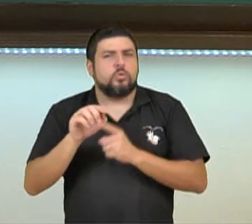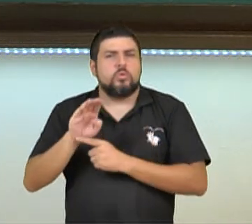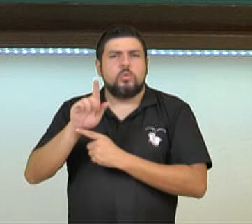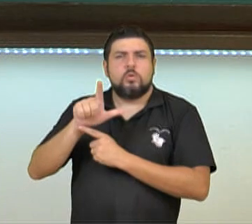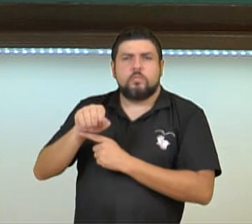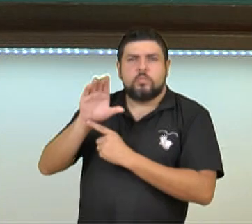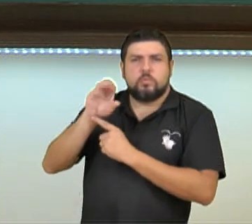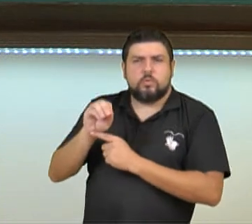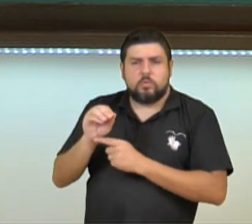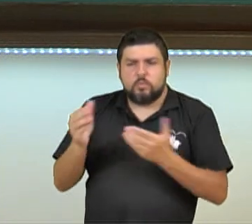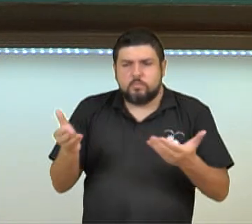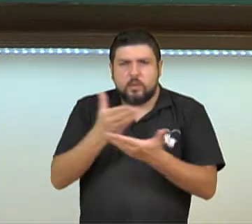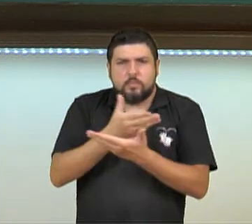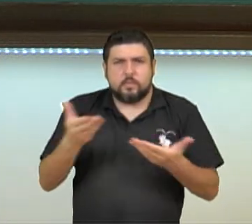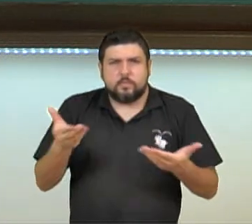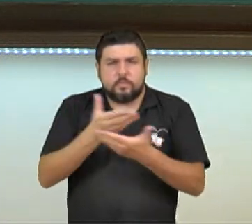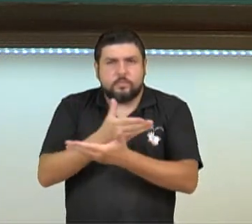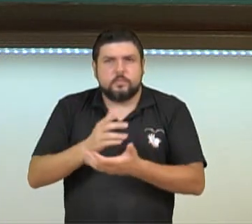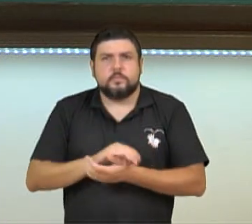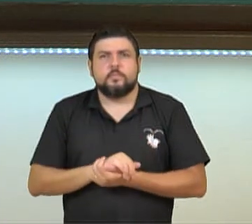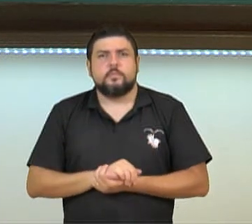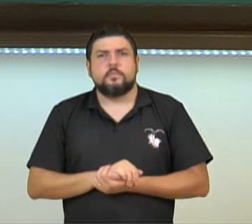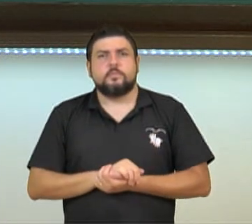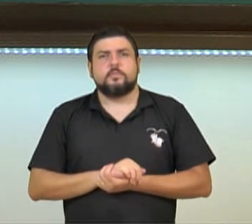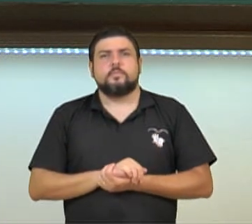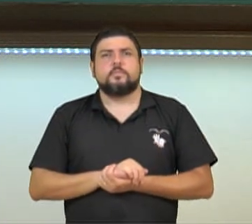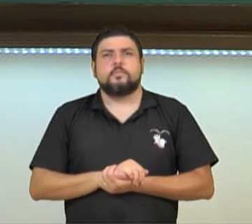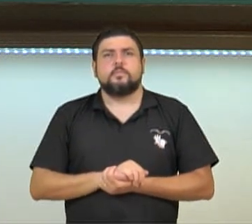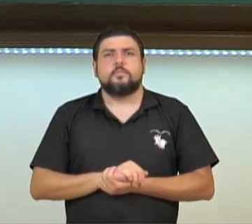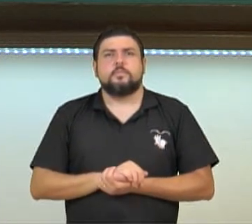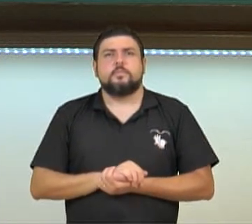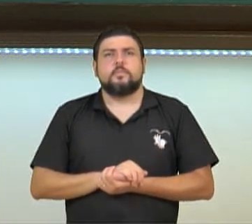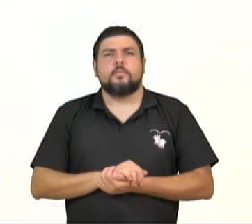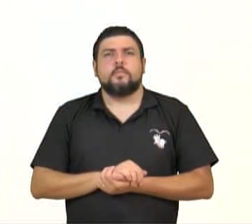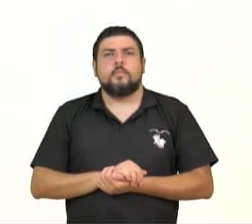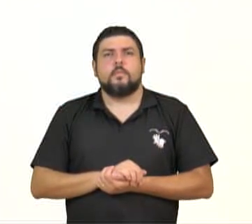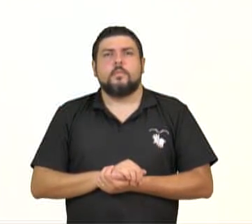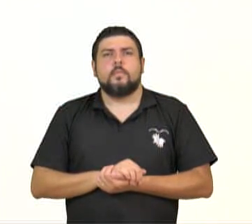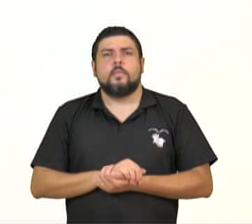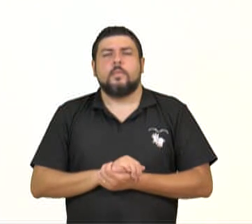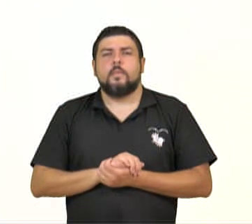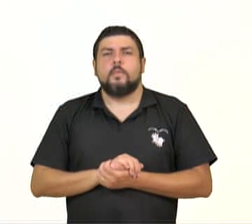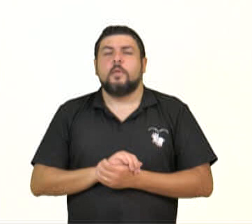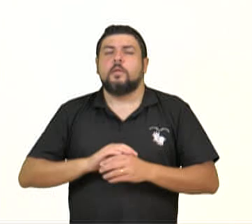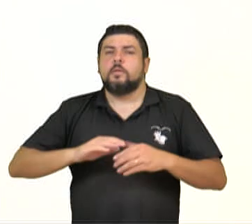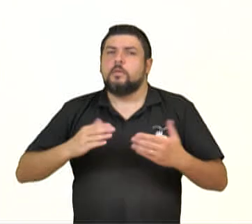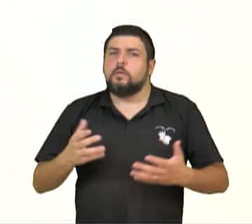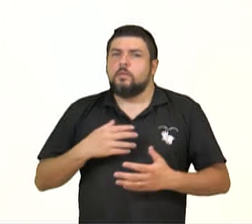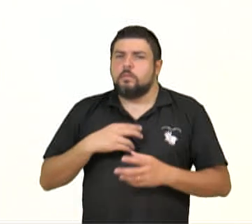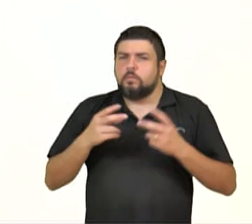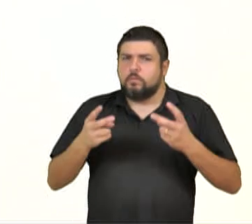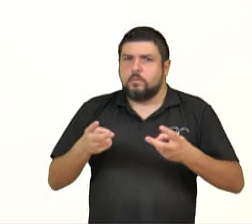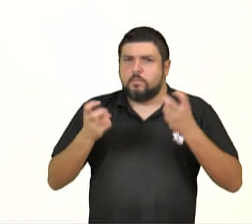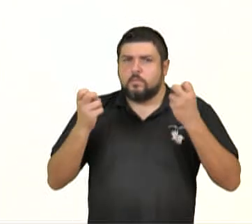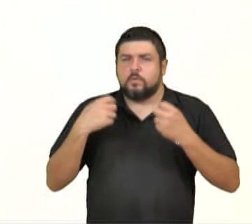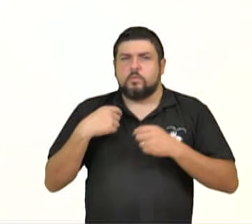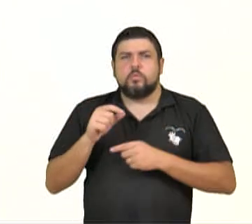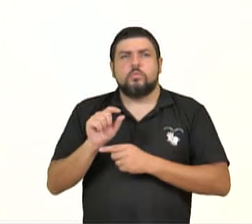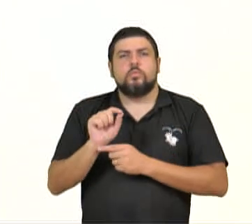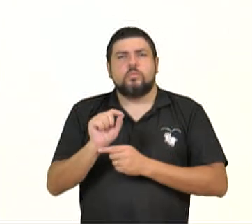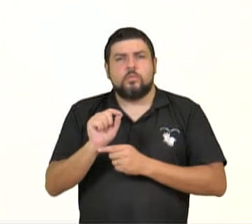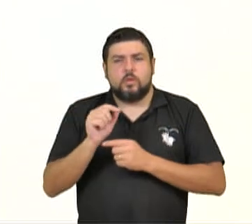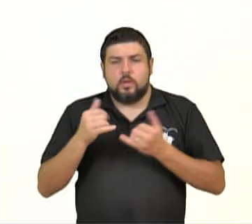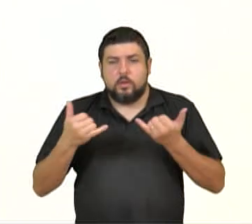referindo, porque tem diferença sim. Dentro desse aspecto, nós temos que, obviamente, observar que esse mecanismo